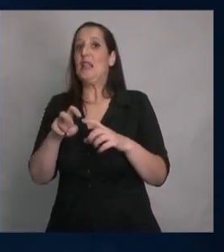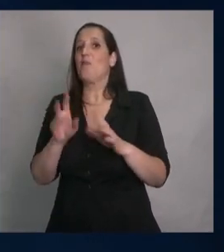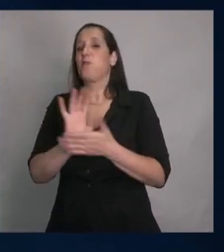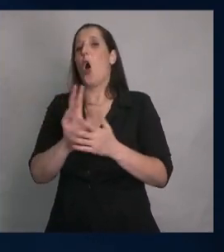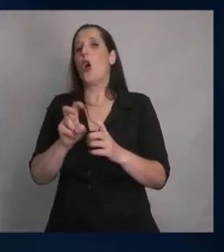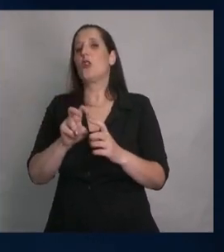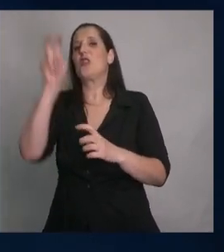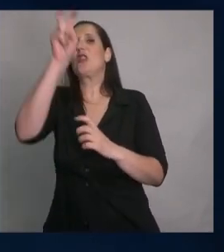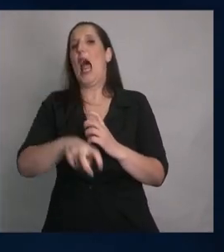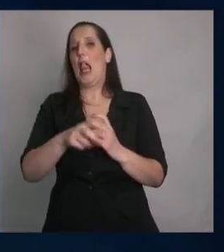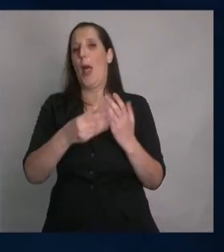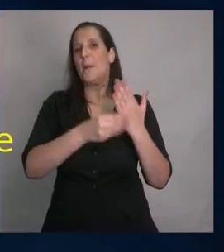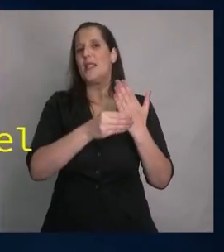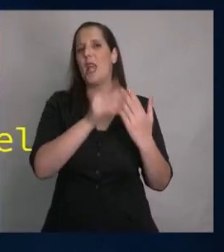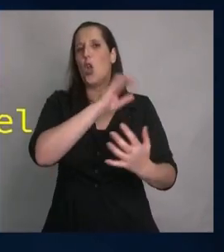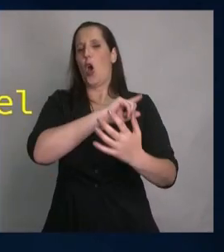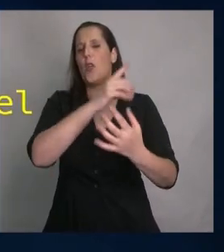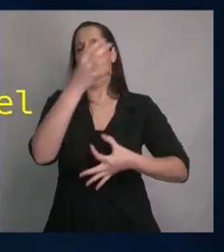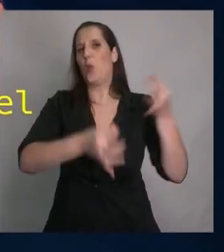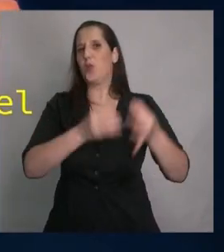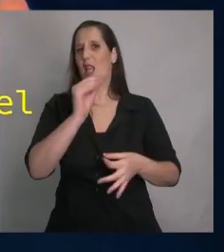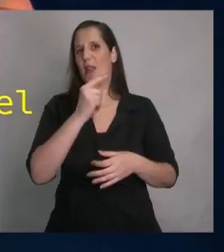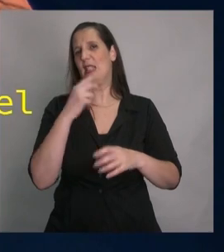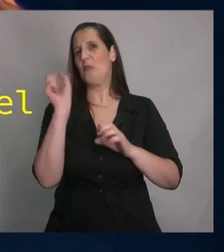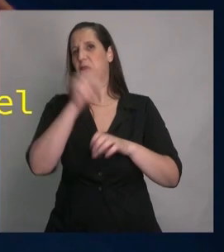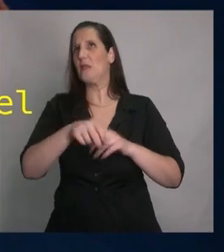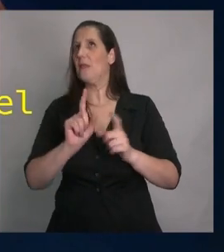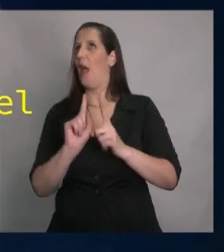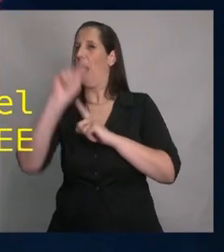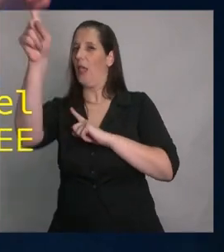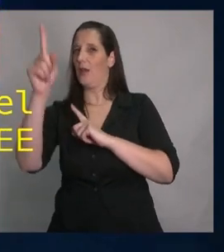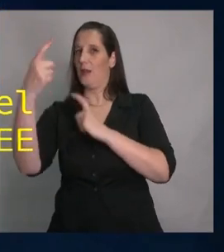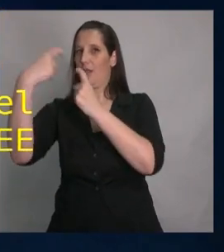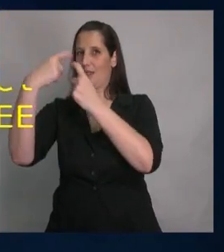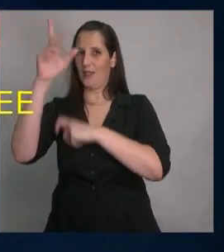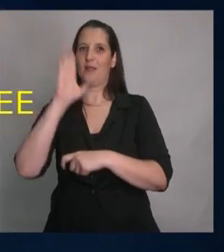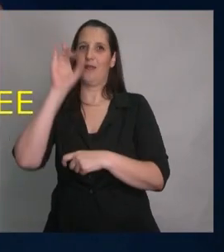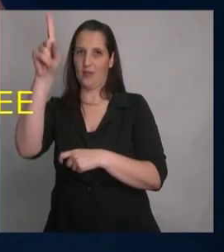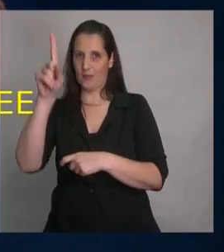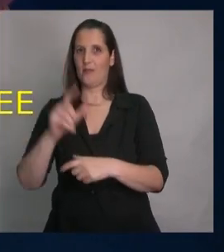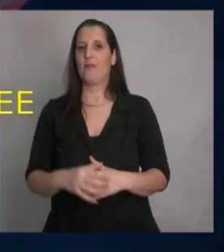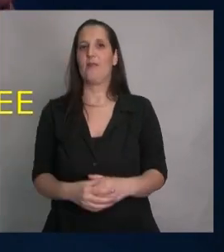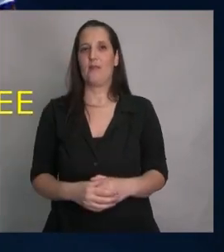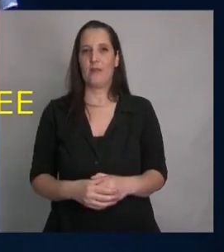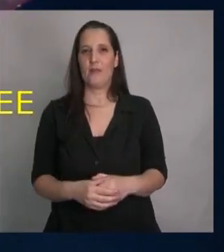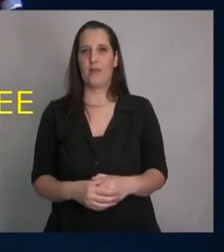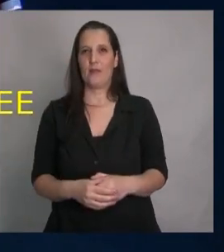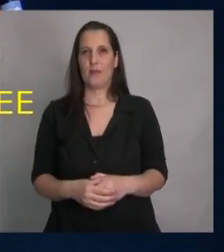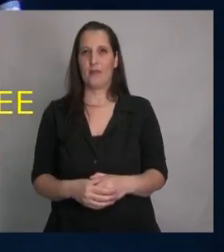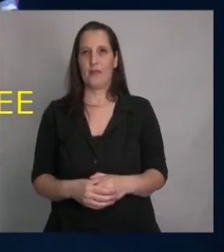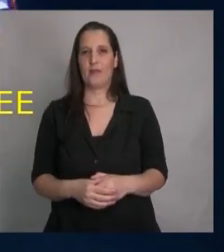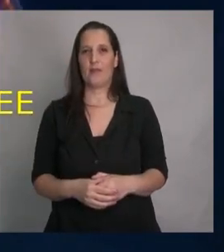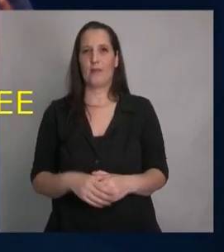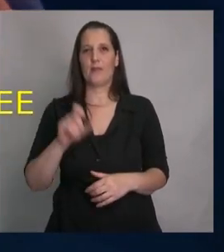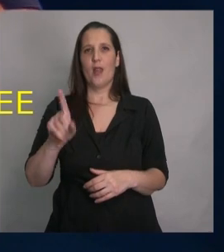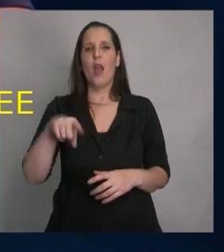brasileiro. O vice-procurador do Departamento de Justiça norte